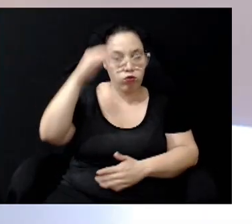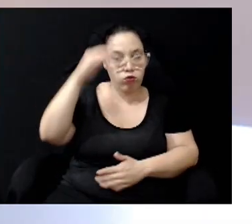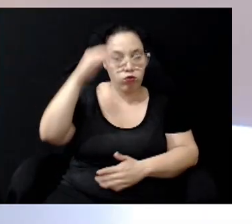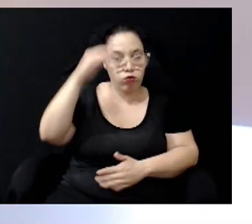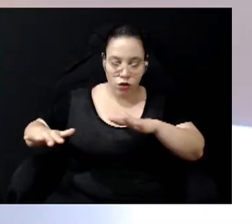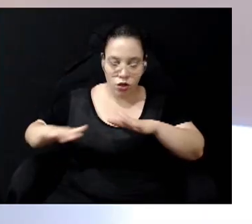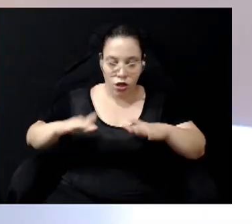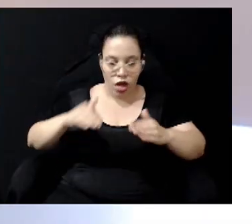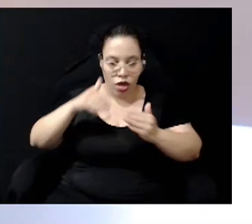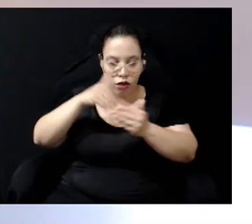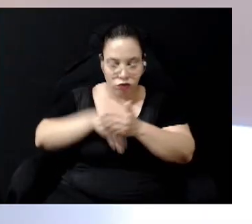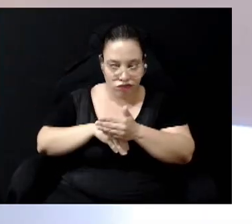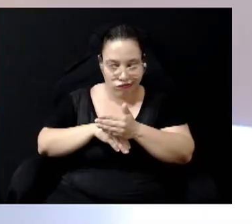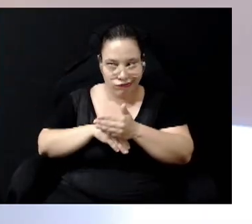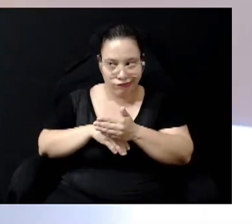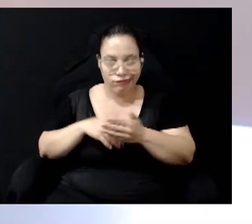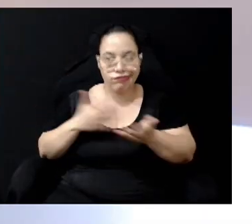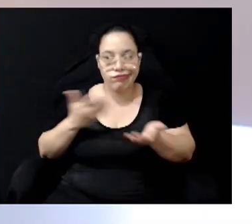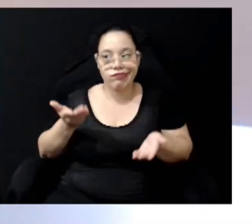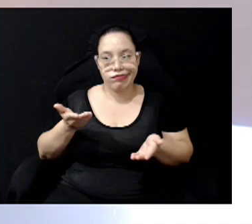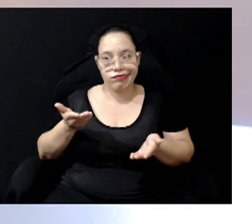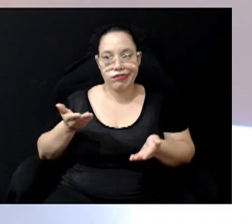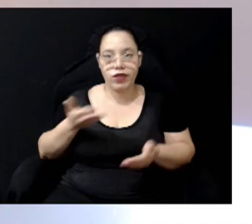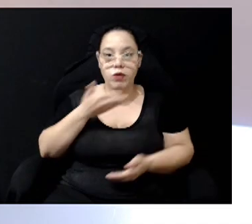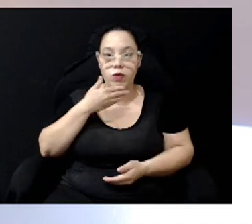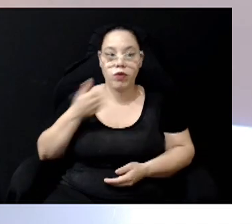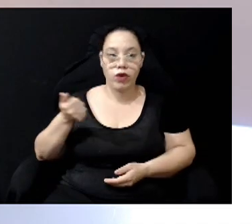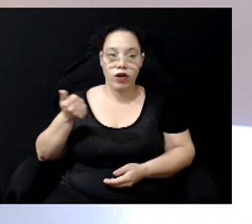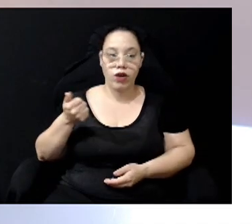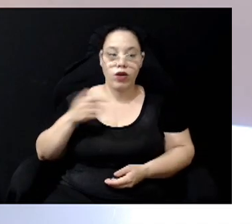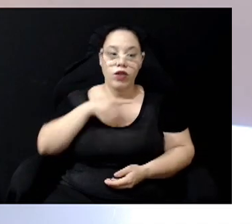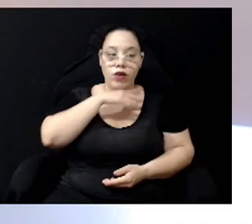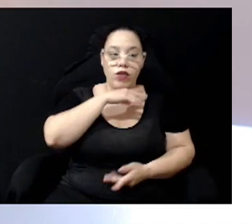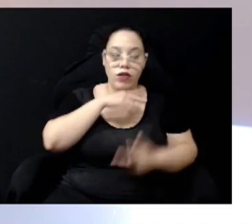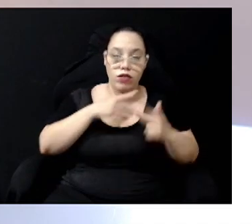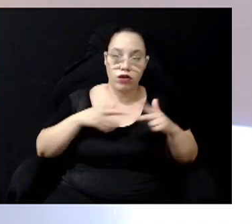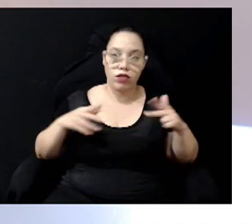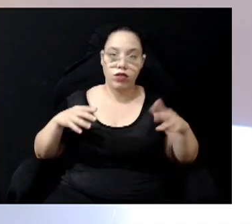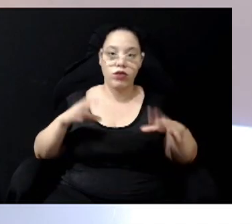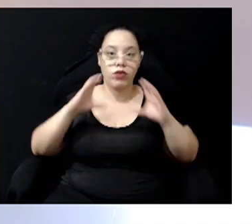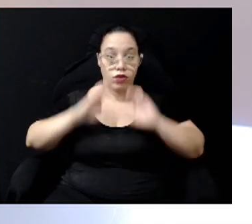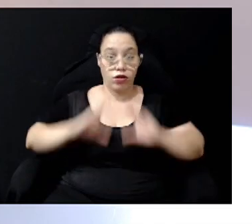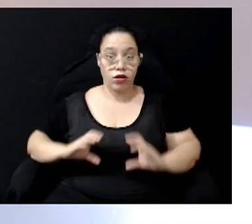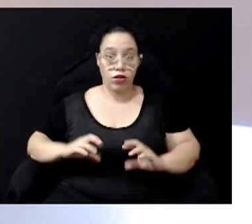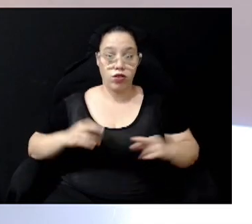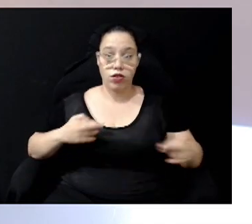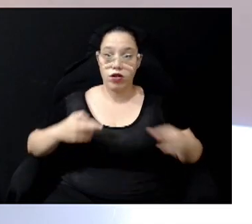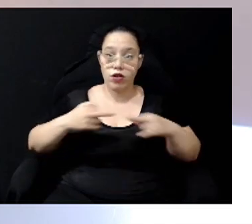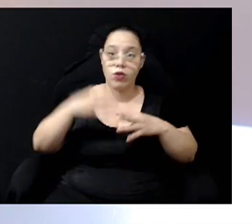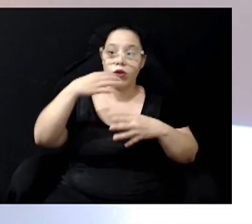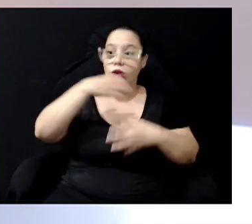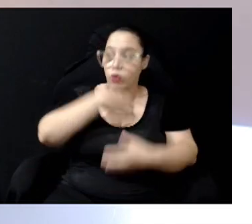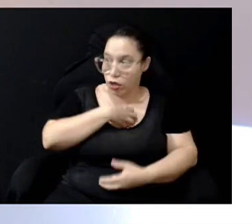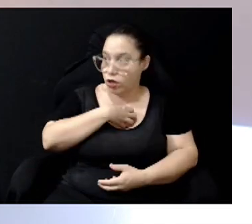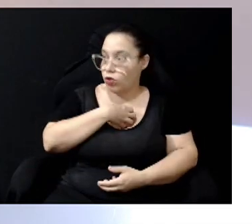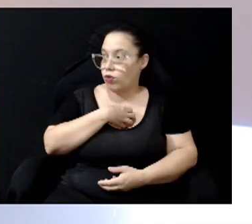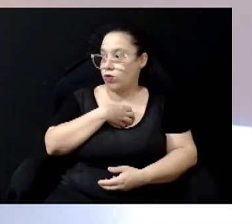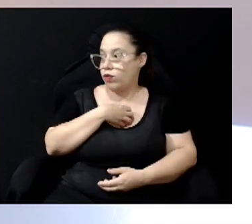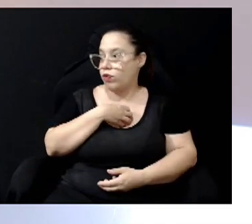inconsciente. A melhora do animal no comportamento, na relação, no sintoma, ela está